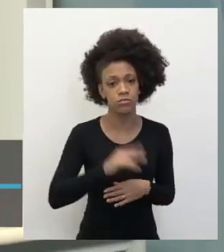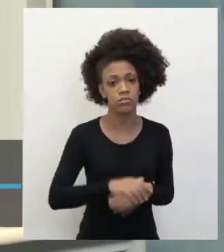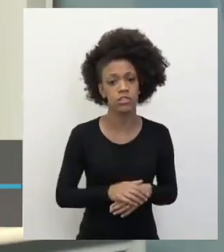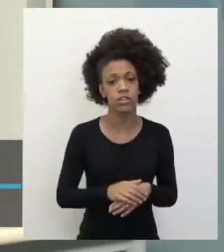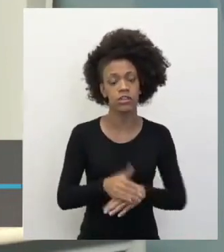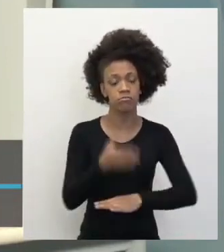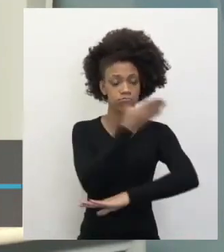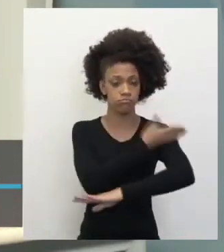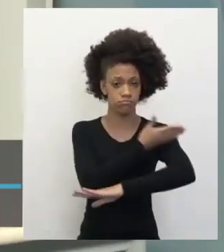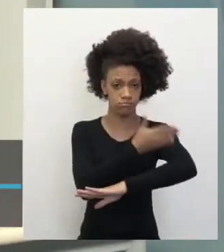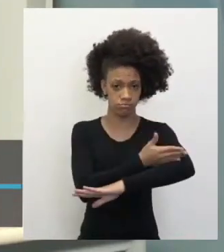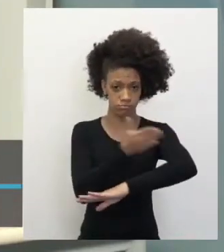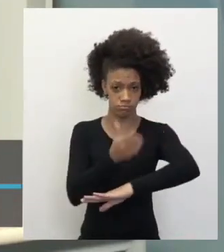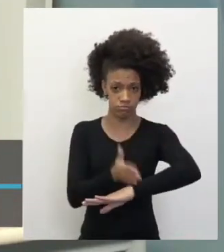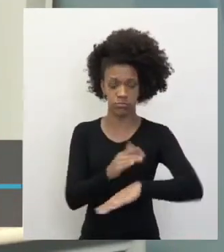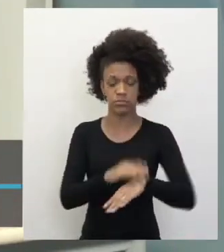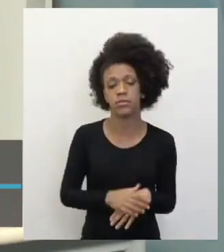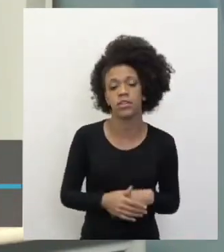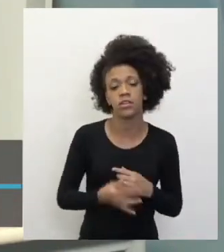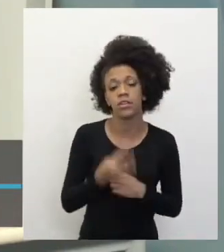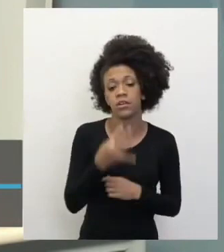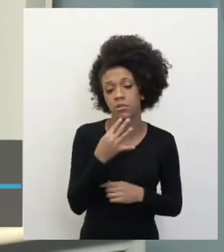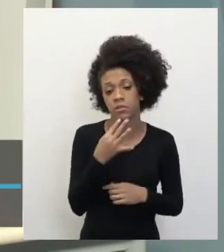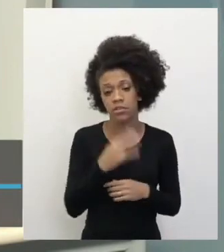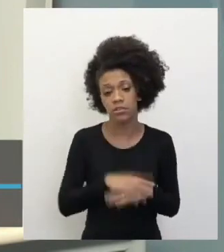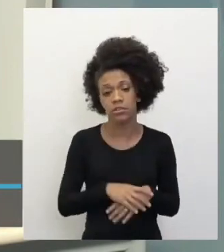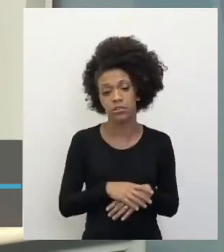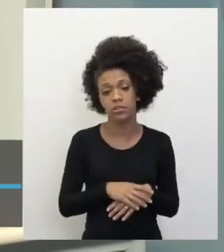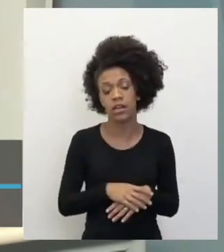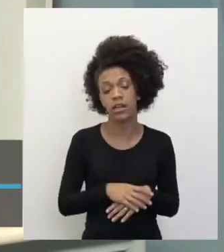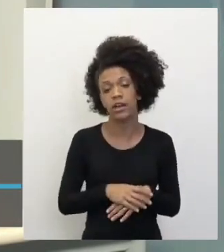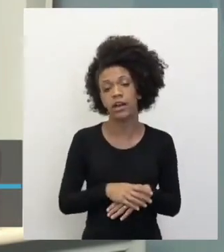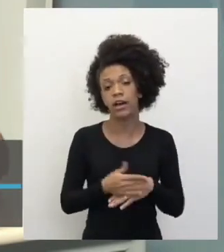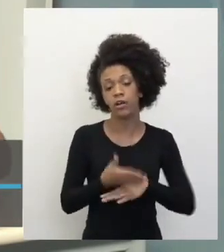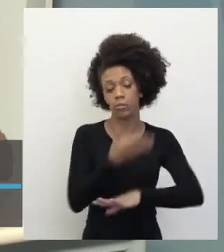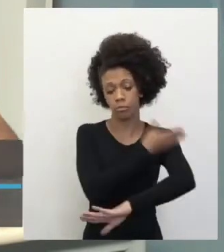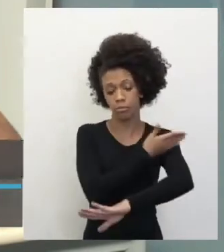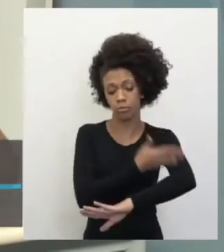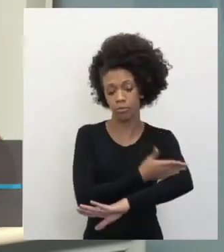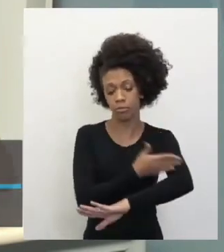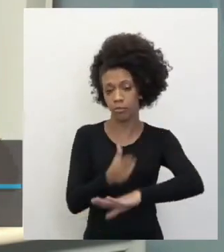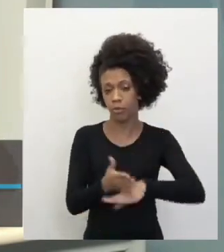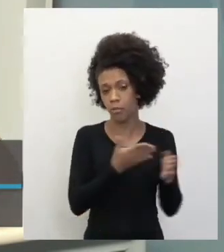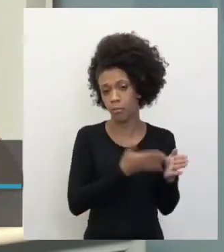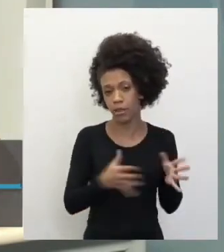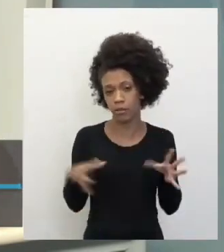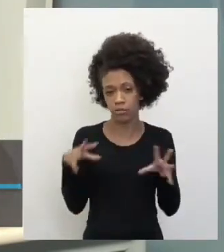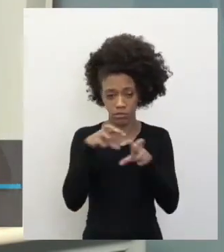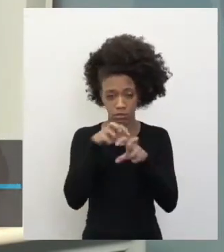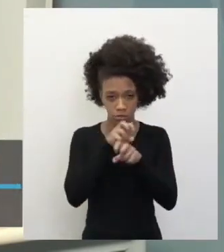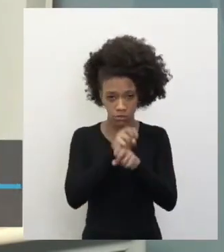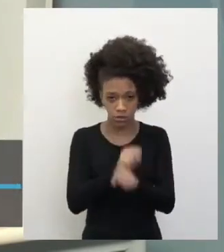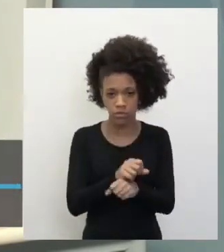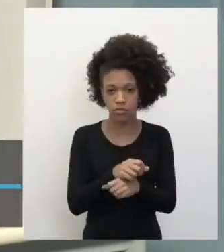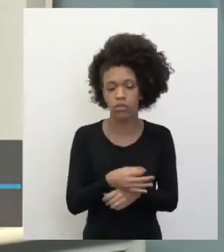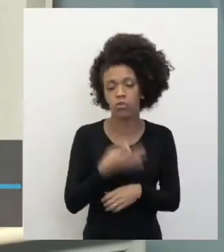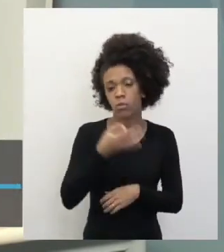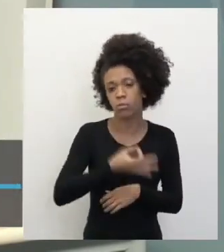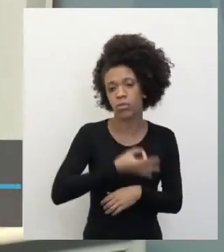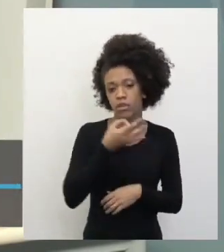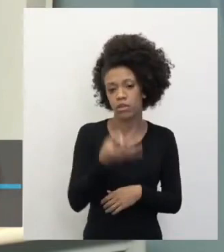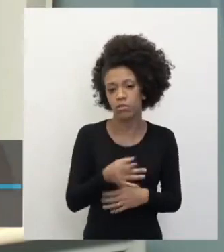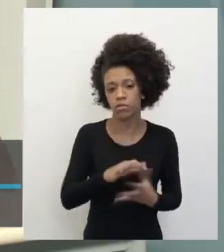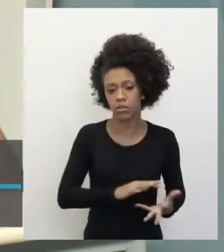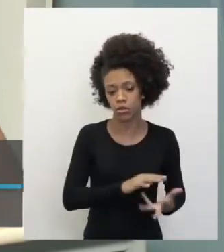Idade Média, que também é conhecida como a Idade das Trevas, né, pessoal? Tem sempre aquela visão de que foi um momento em que a